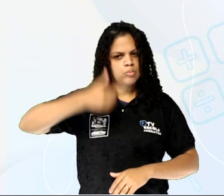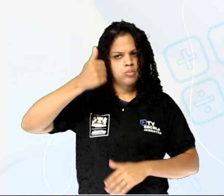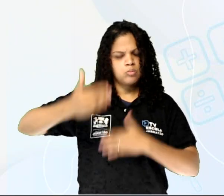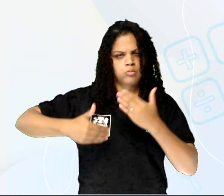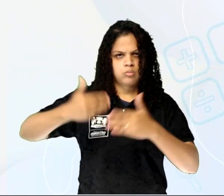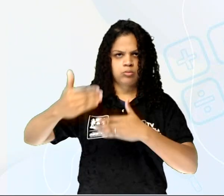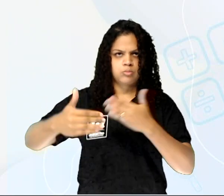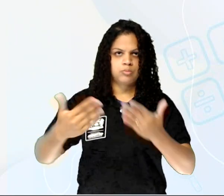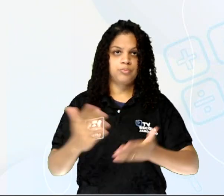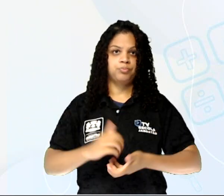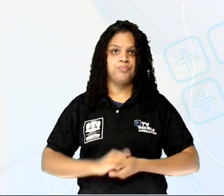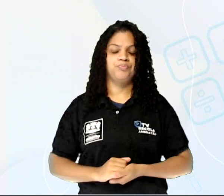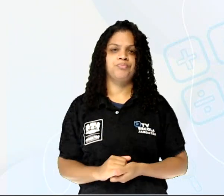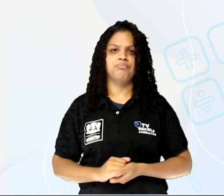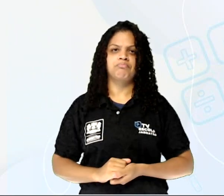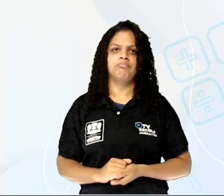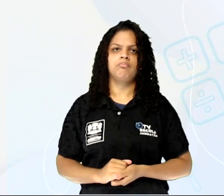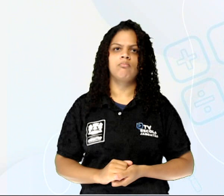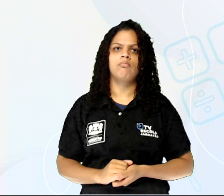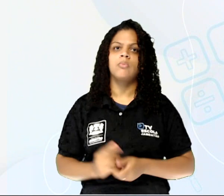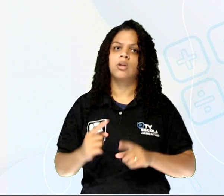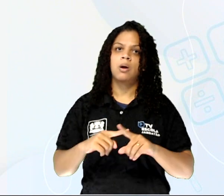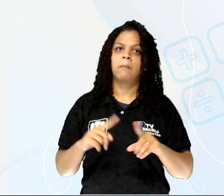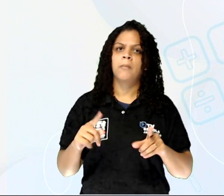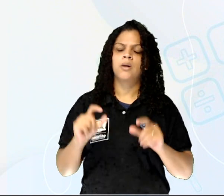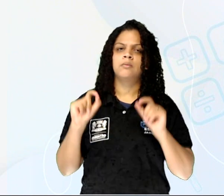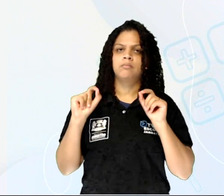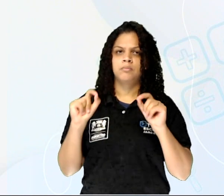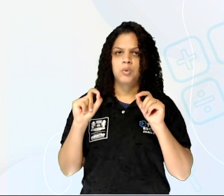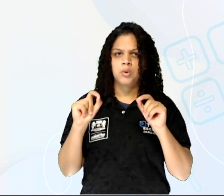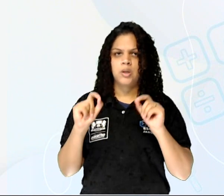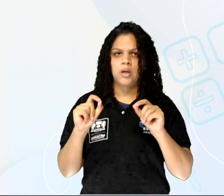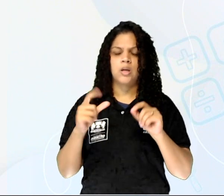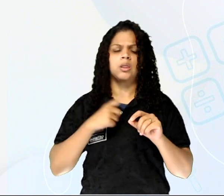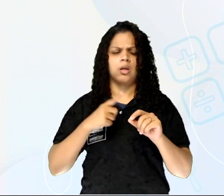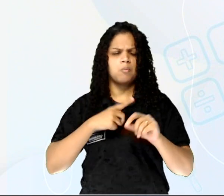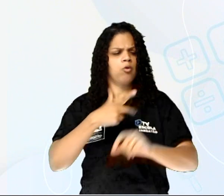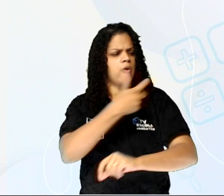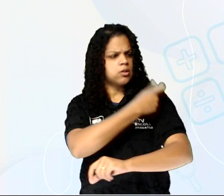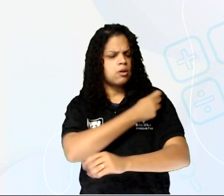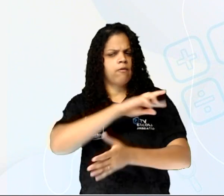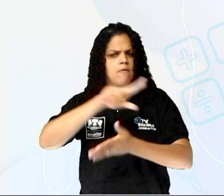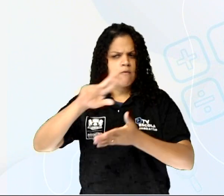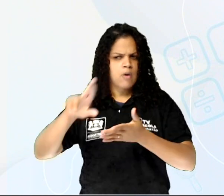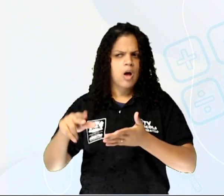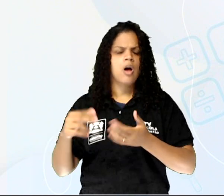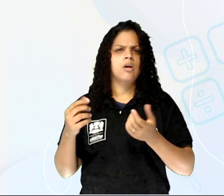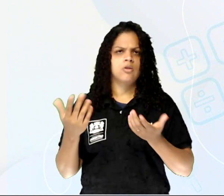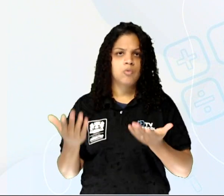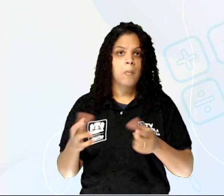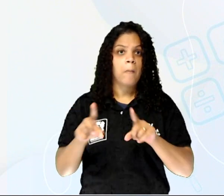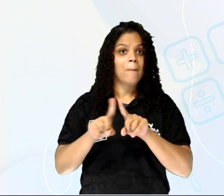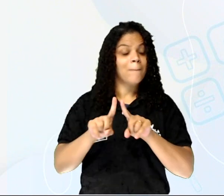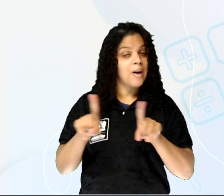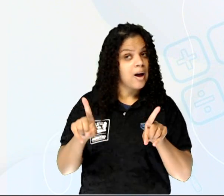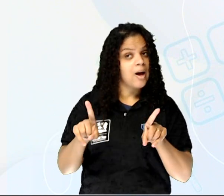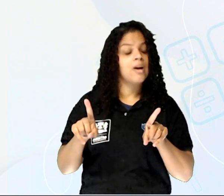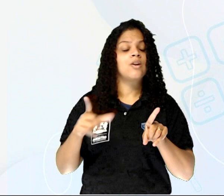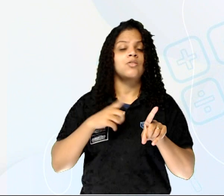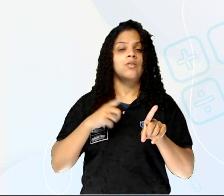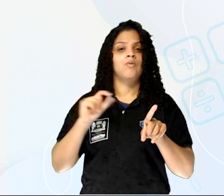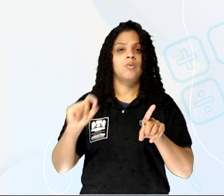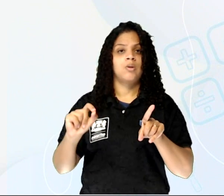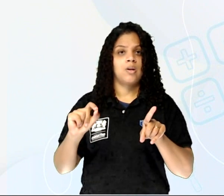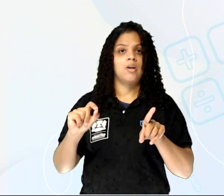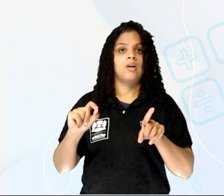Porém, nos últimos anos, embora a gente tenha todas essas vacinas disponíveis, nos últimos anos tivemos a diminuição do número de